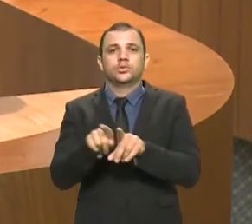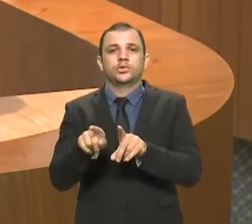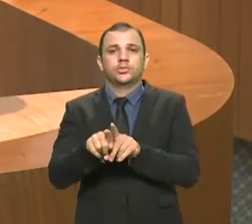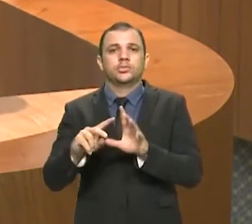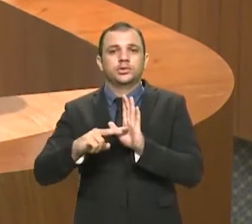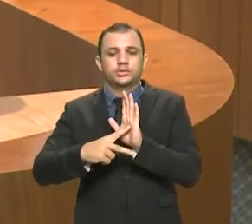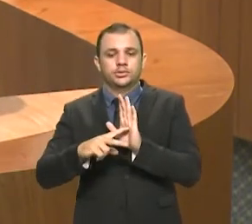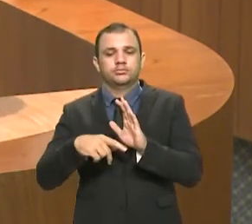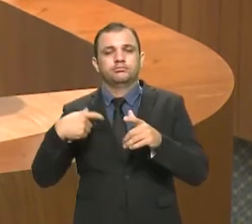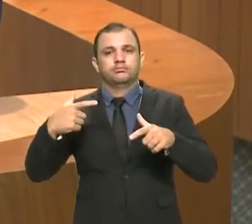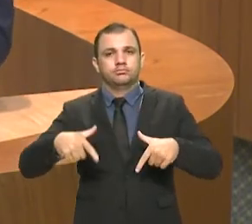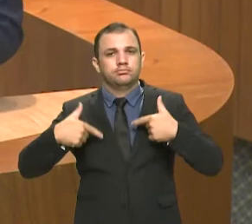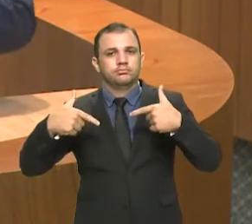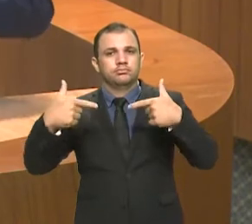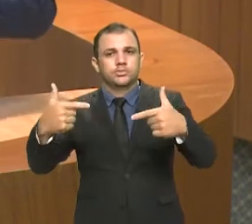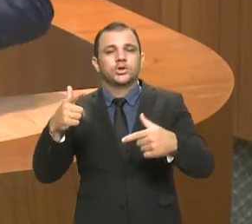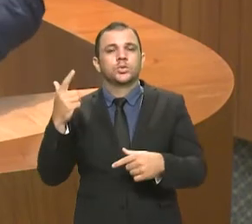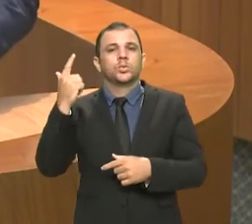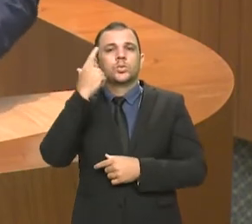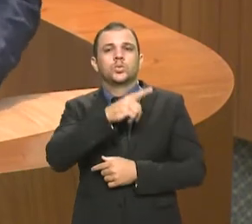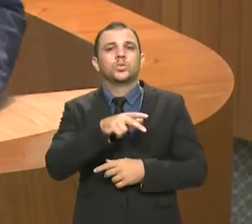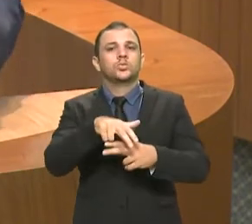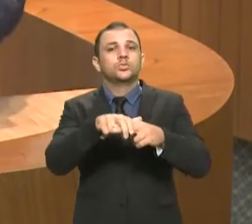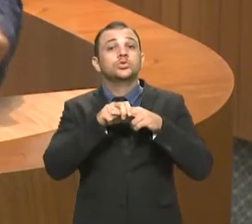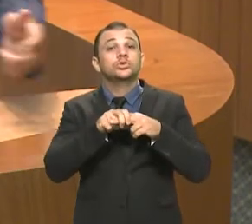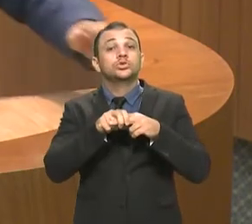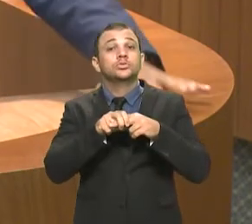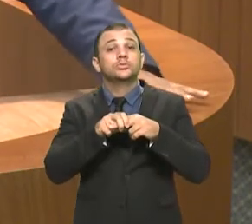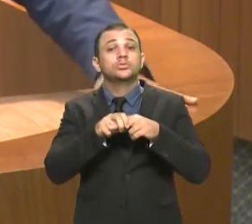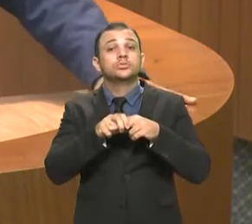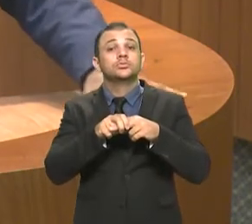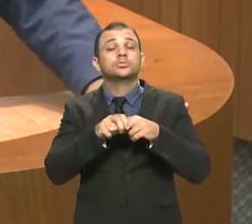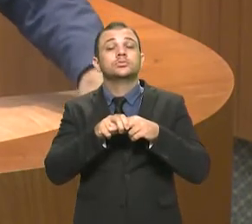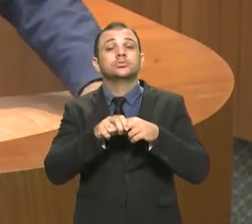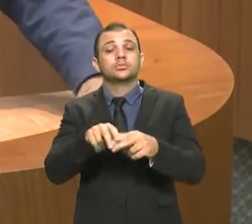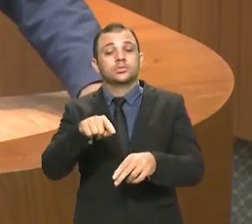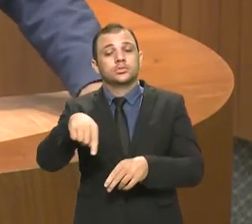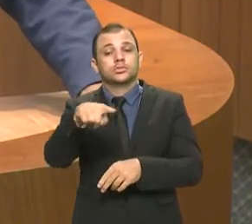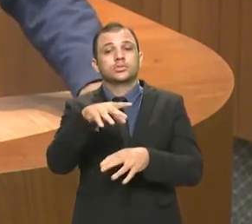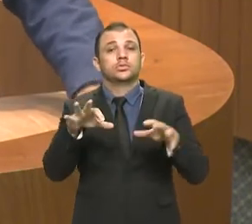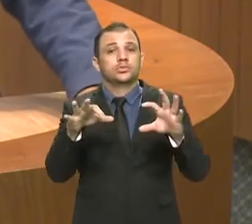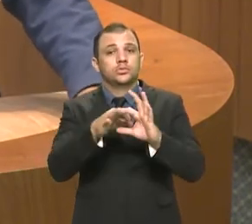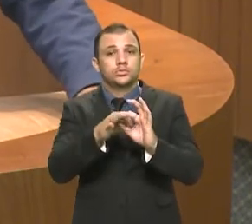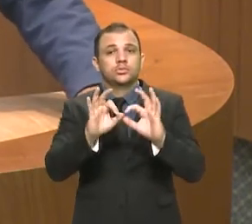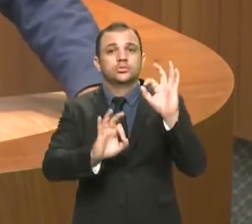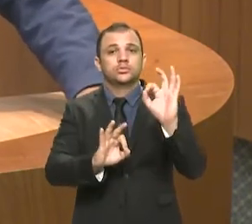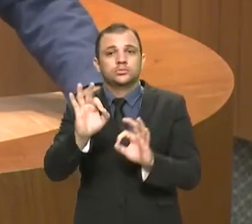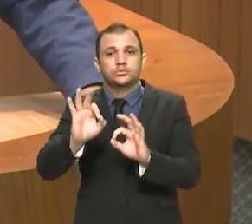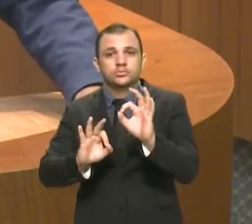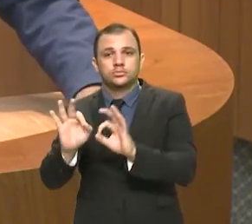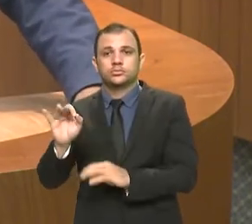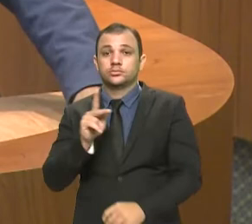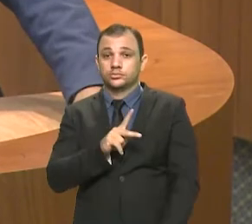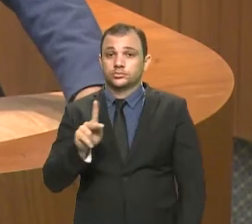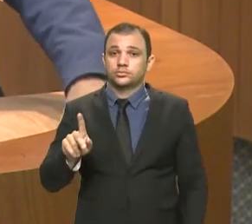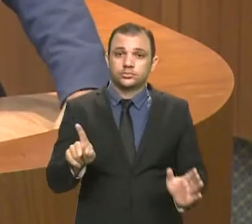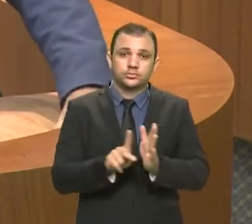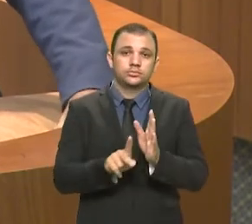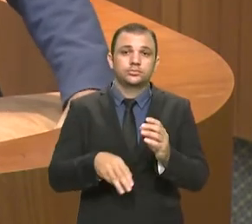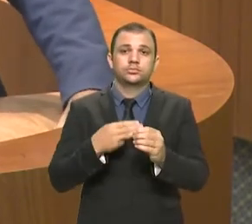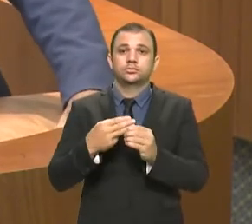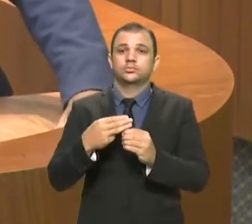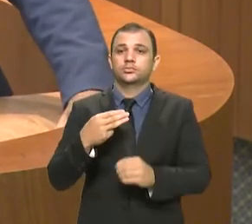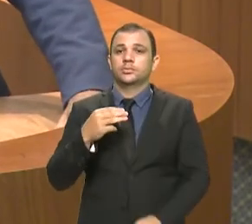esse resultado só foi positivo graças à união e à organização dos professores. Professores da cidade de